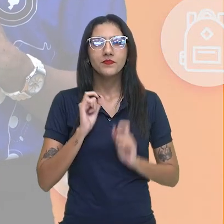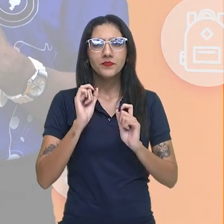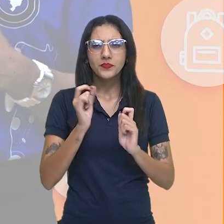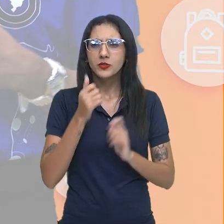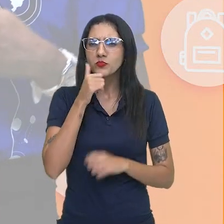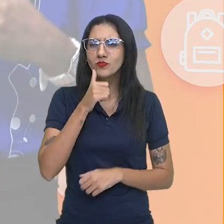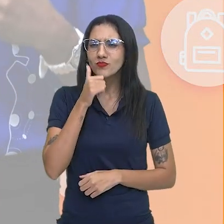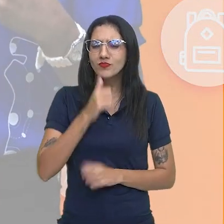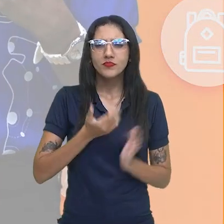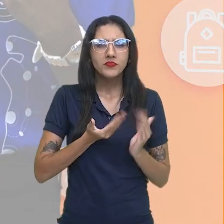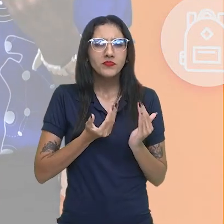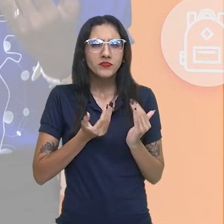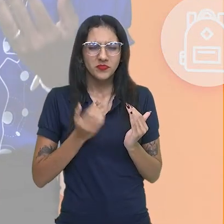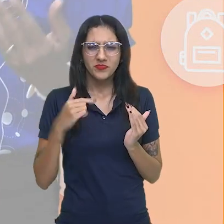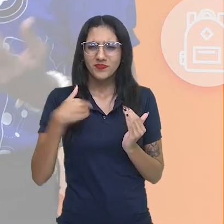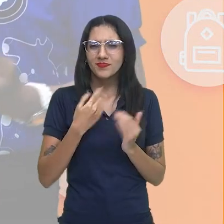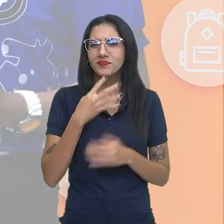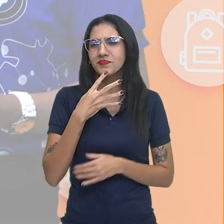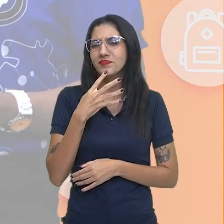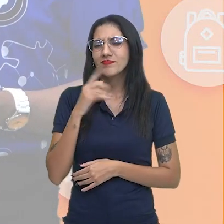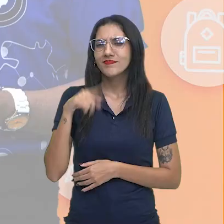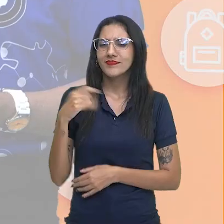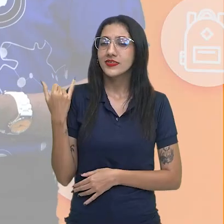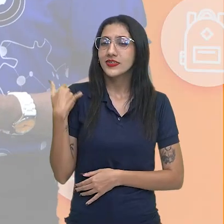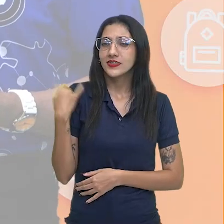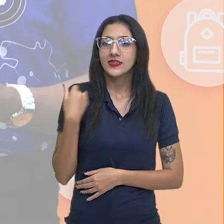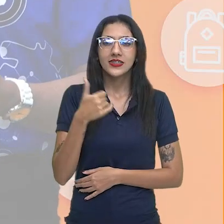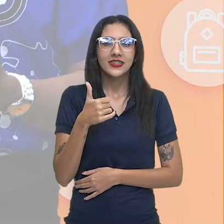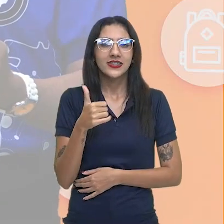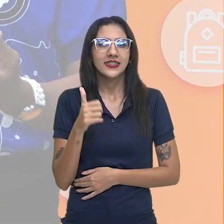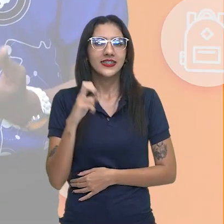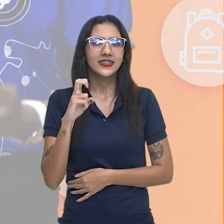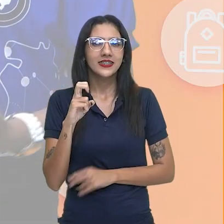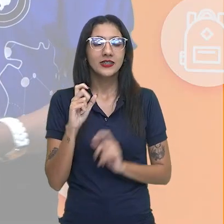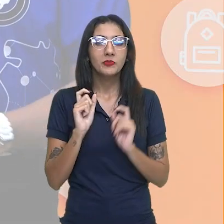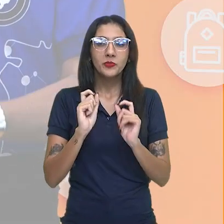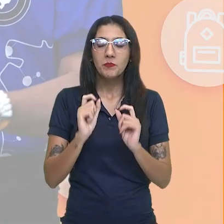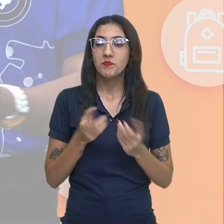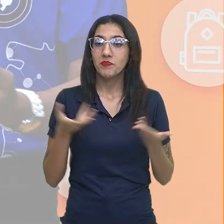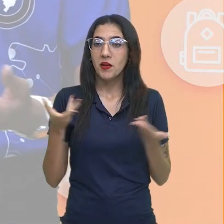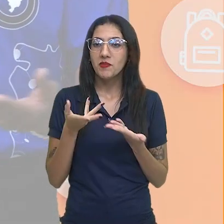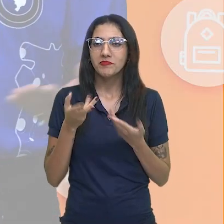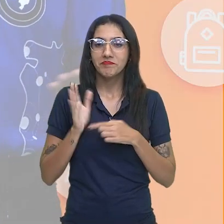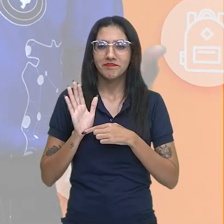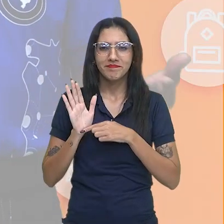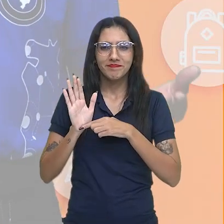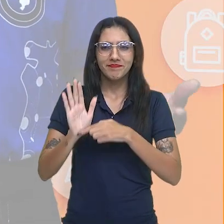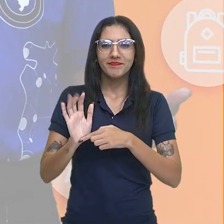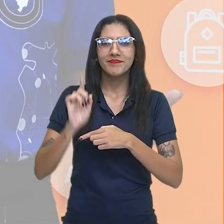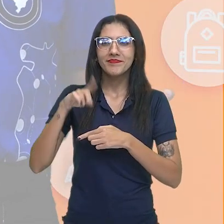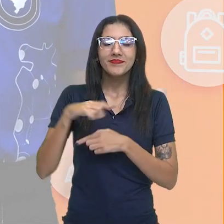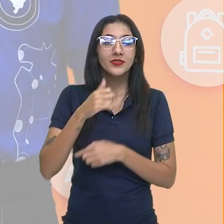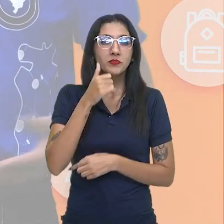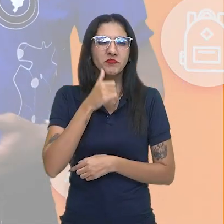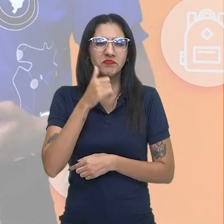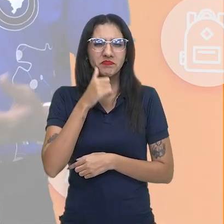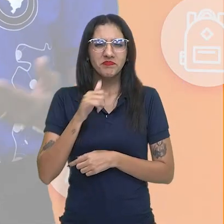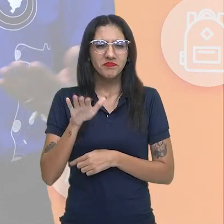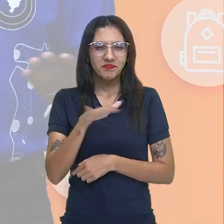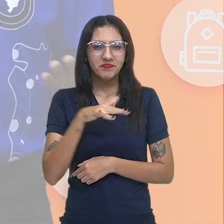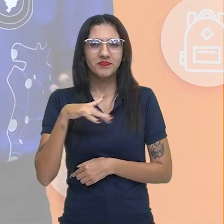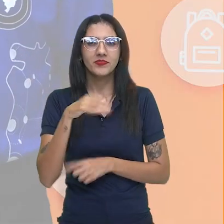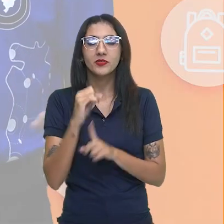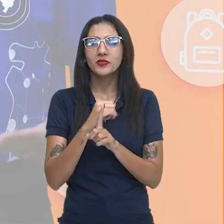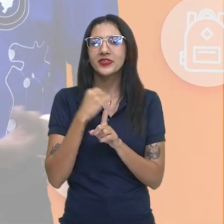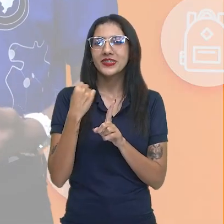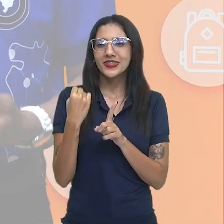nossa sociedade. 15 anos é o momento de apresentar aquela moça para a sociedade, no